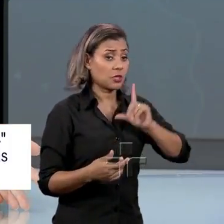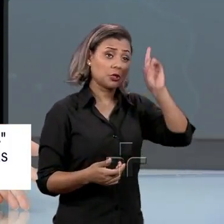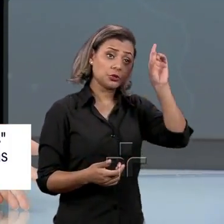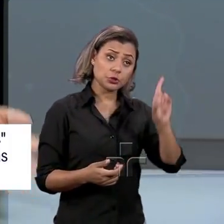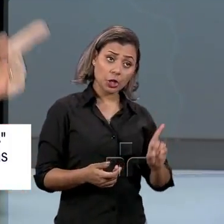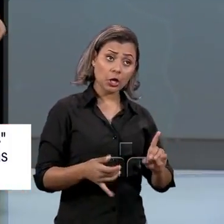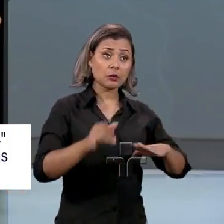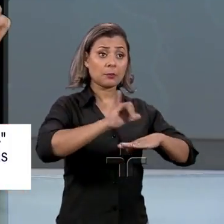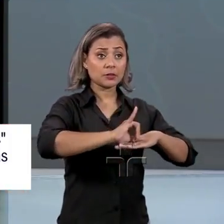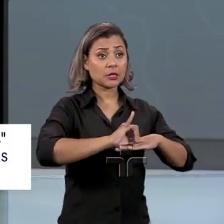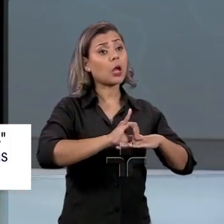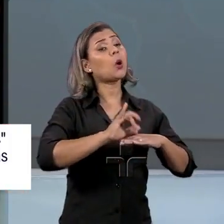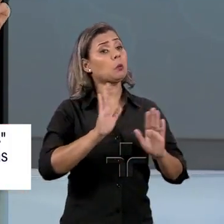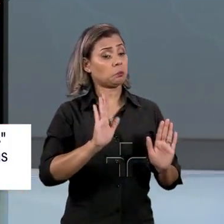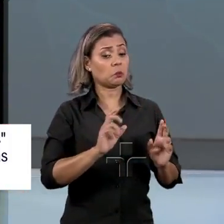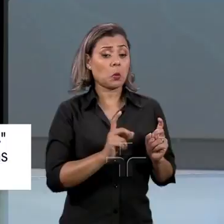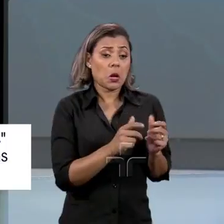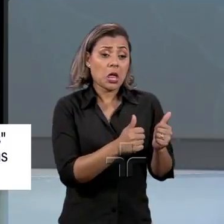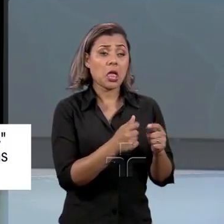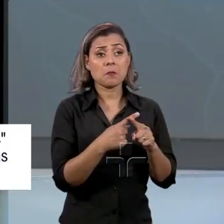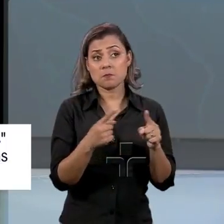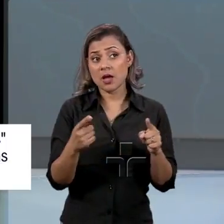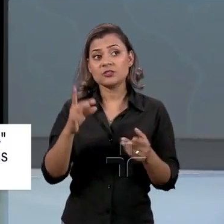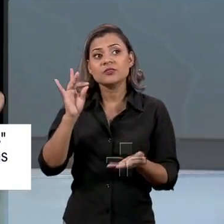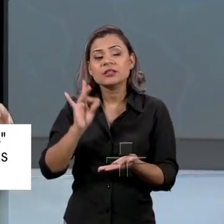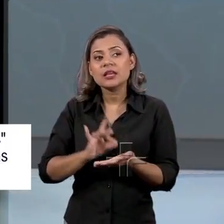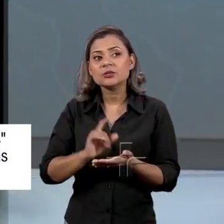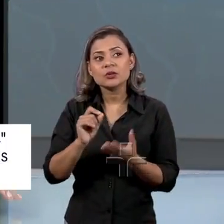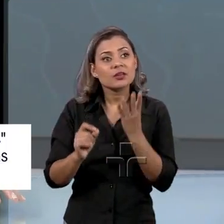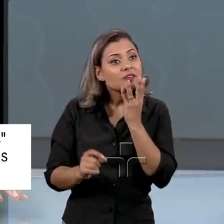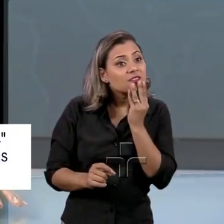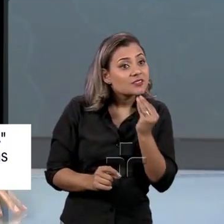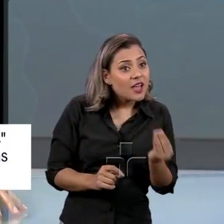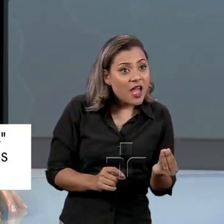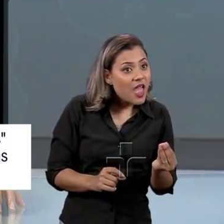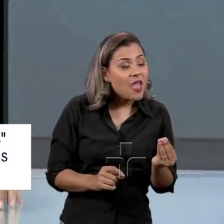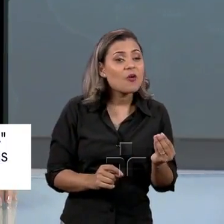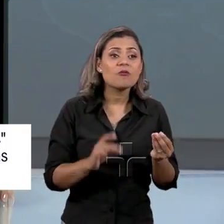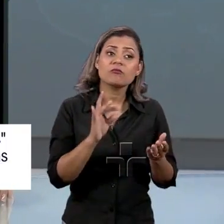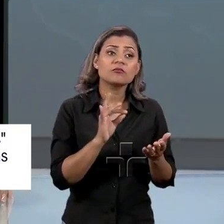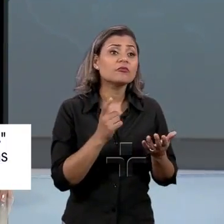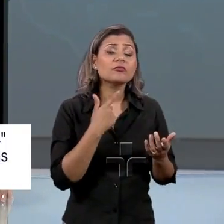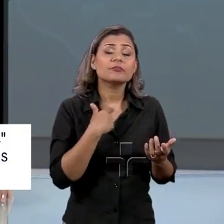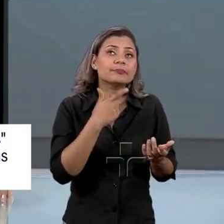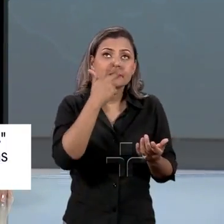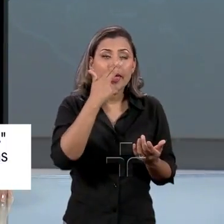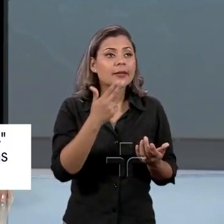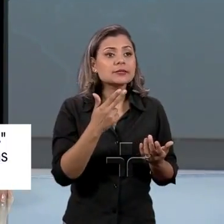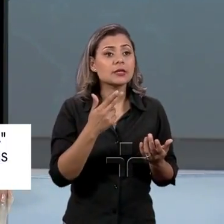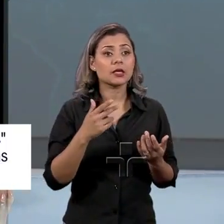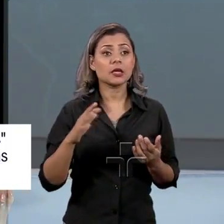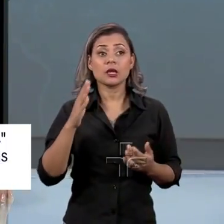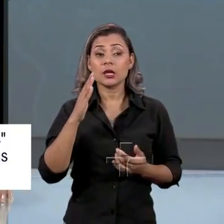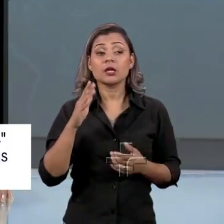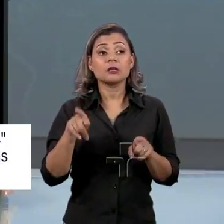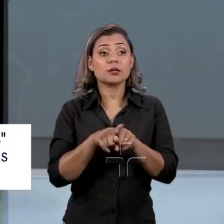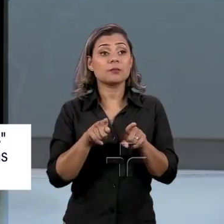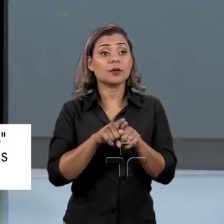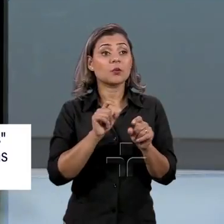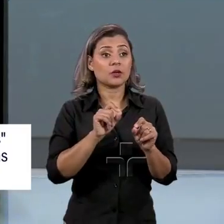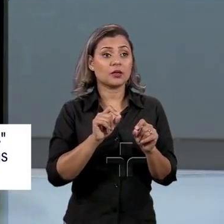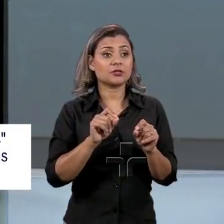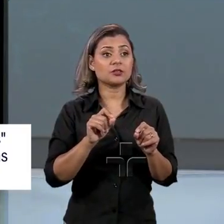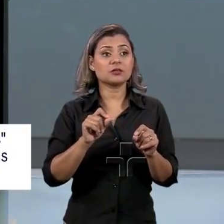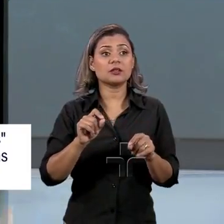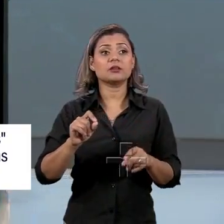sua capital em Jerusalém, mas, na verdade, a questão é que Israel ilegalmente anexou Jerusalém Oriental. E na medida